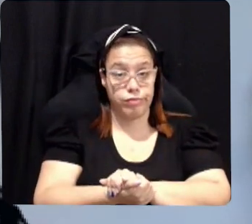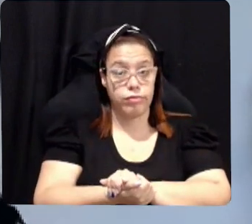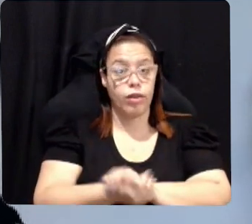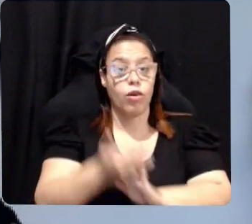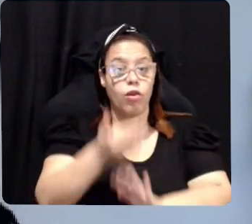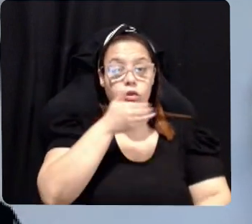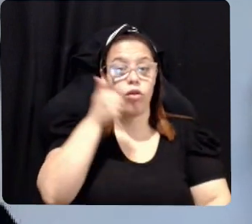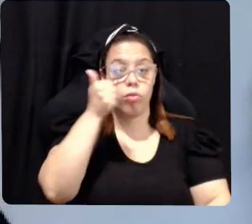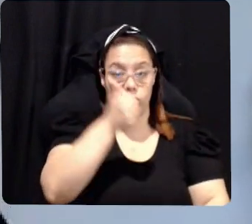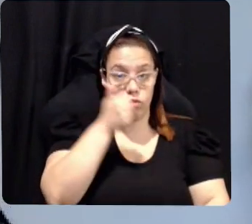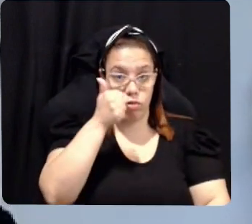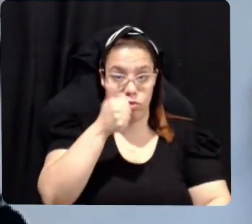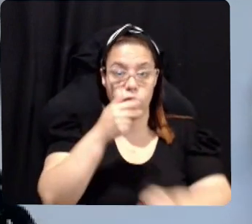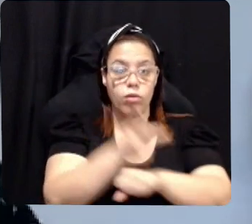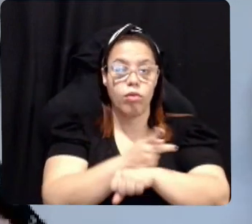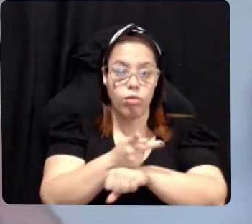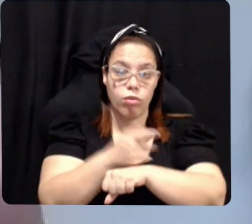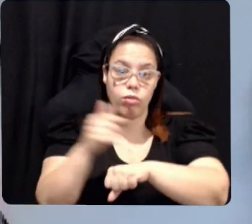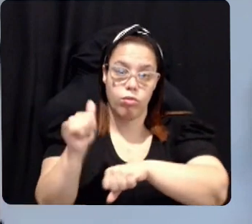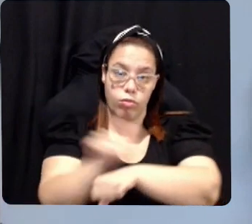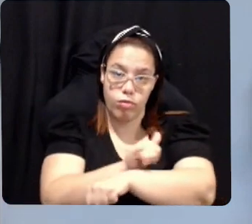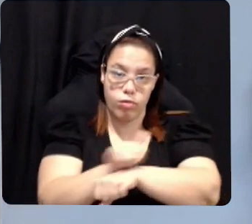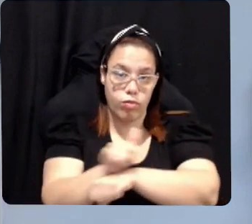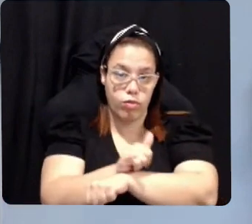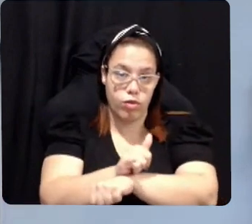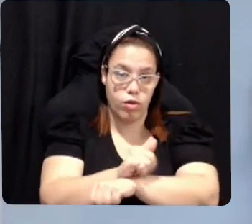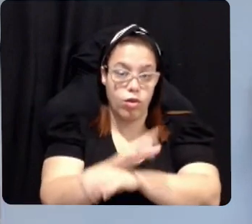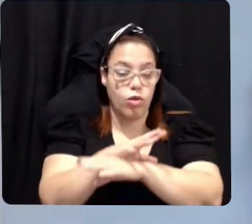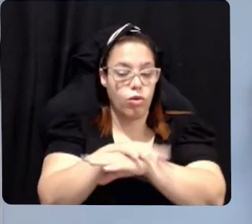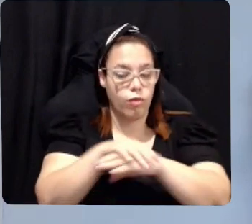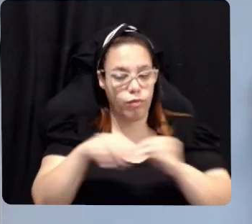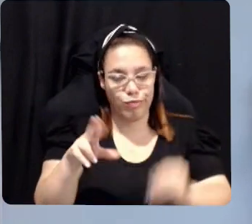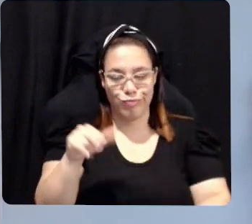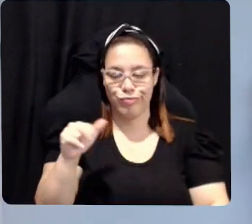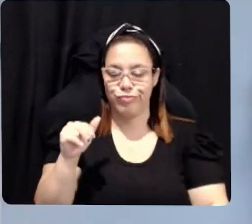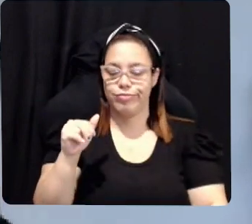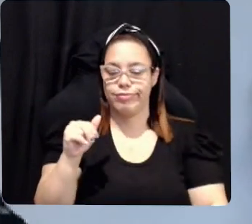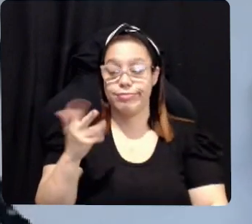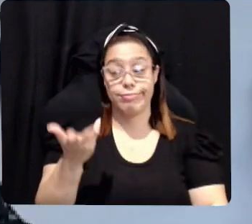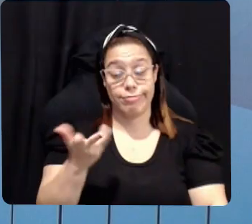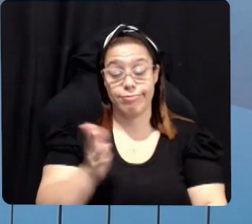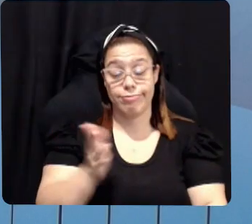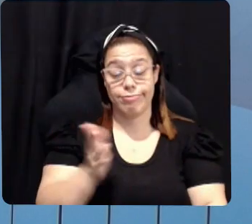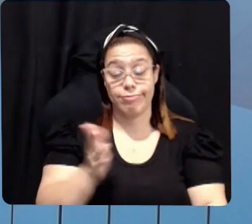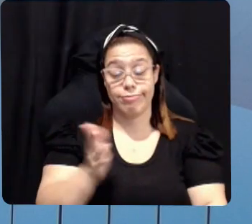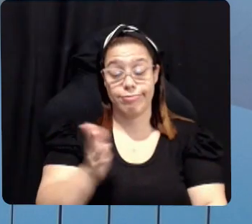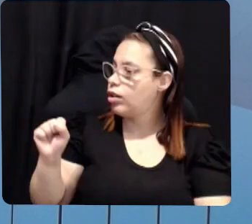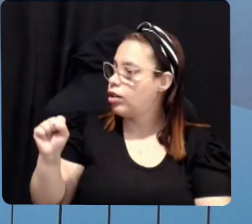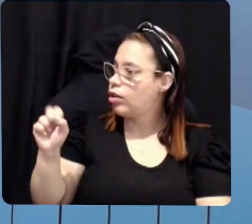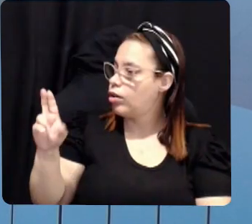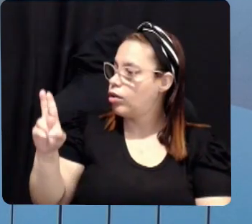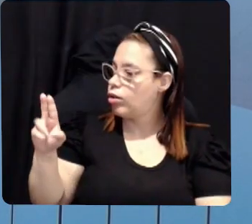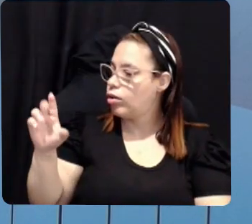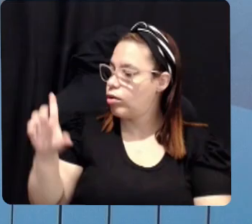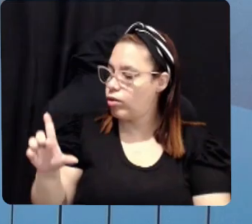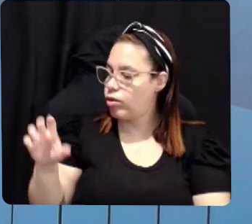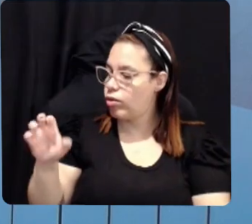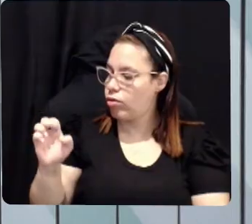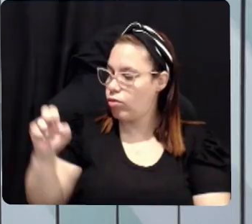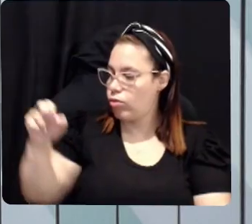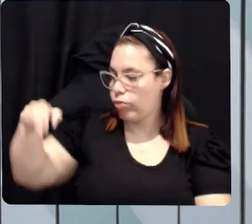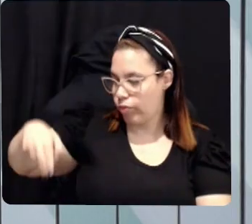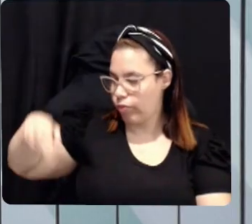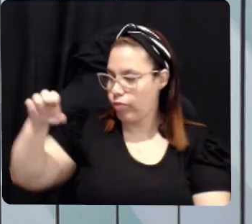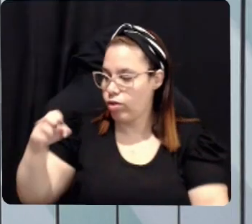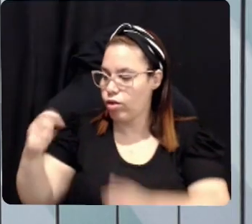As terapias vão melhorar, vão buscar estratégias, mas não vão curar. Isso, Lênia, a